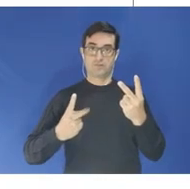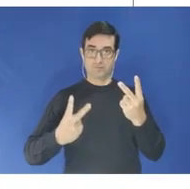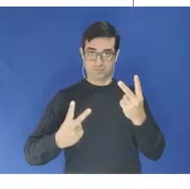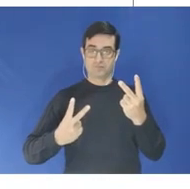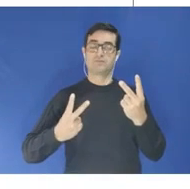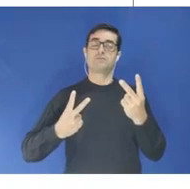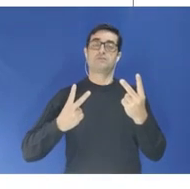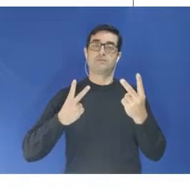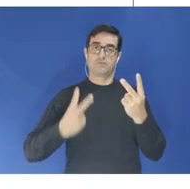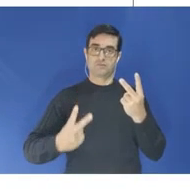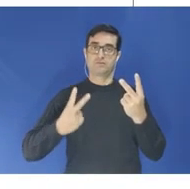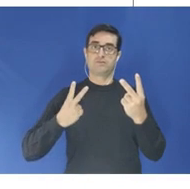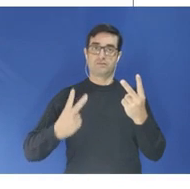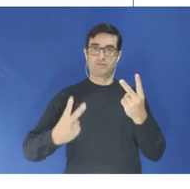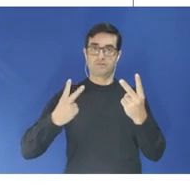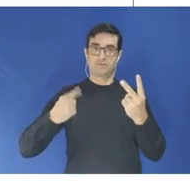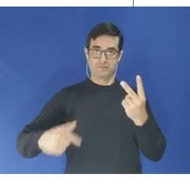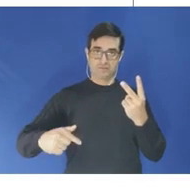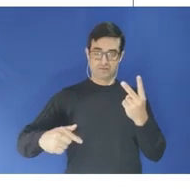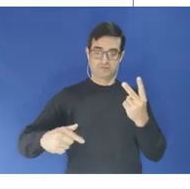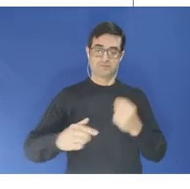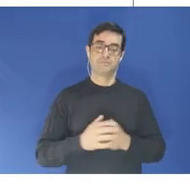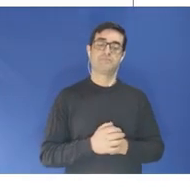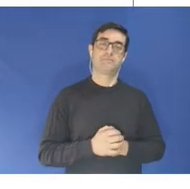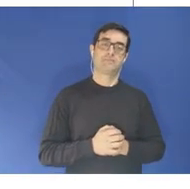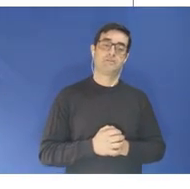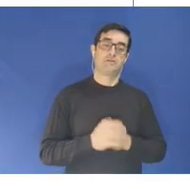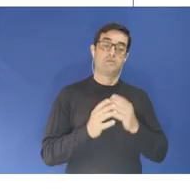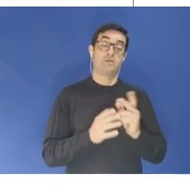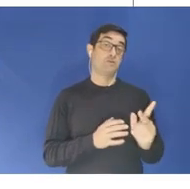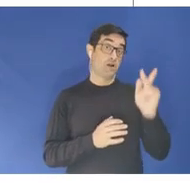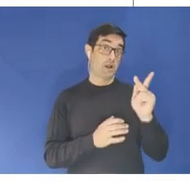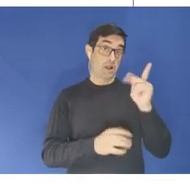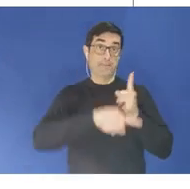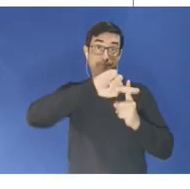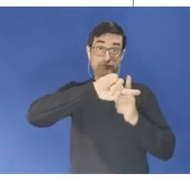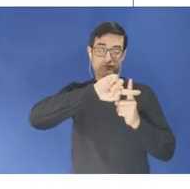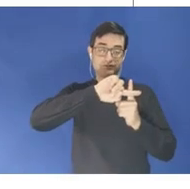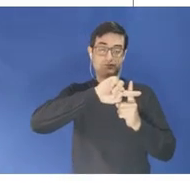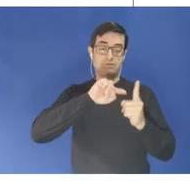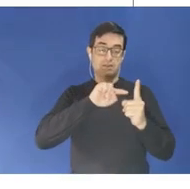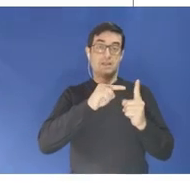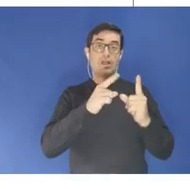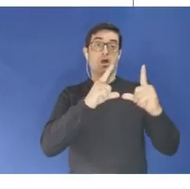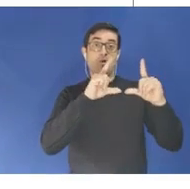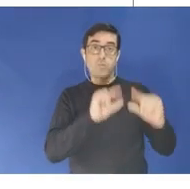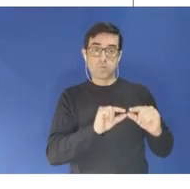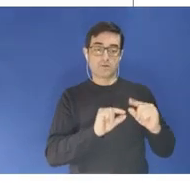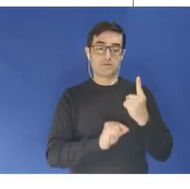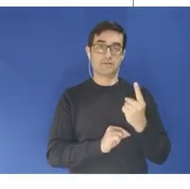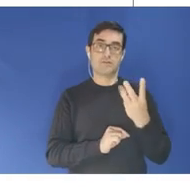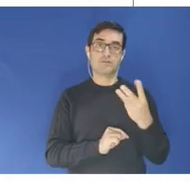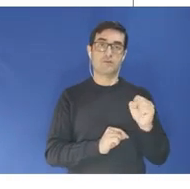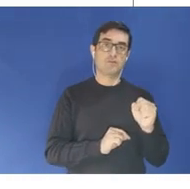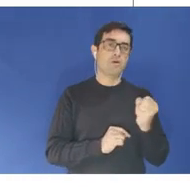227. Mas como é o potássio positivo, eu sei que reduz, né? Para